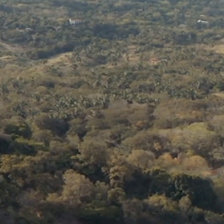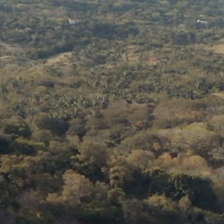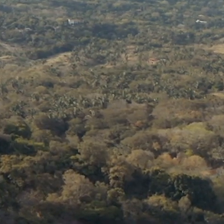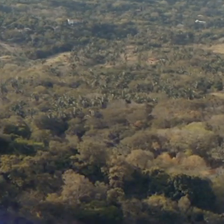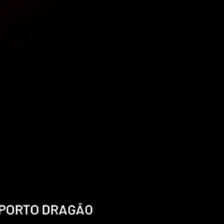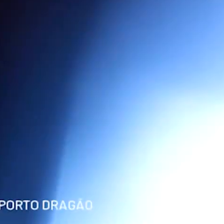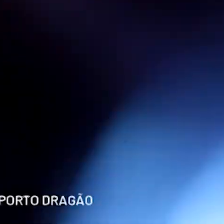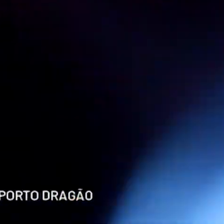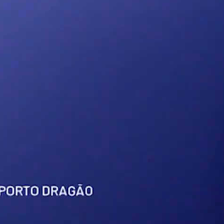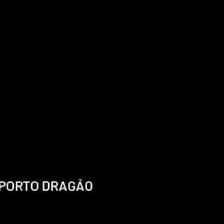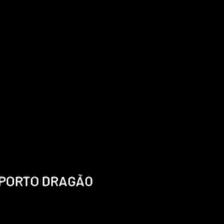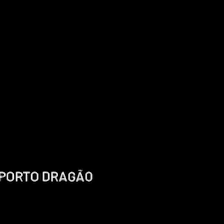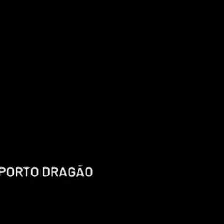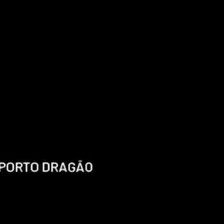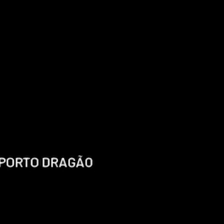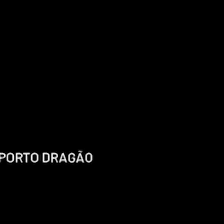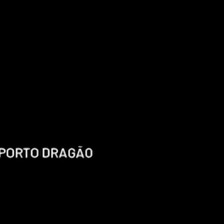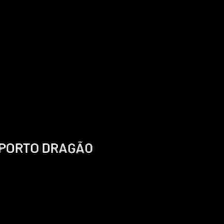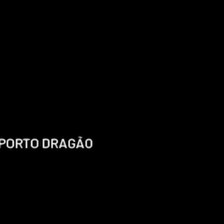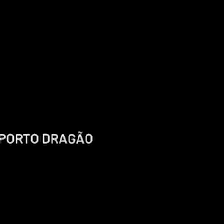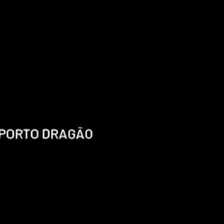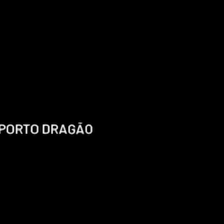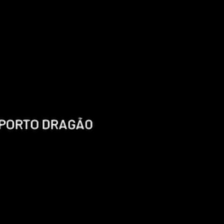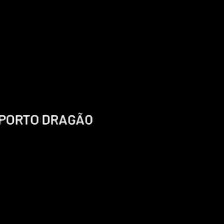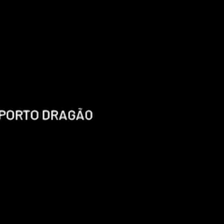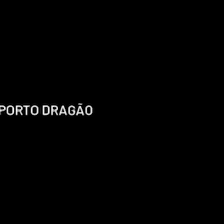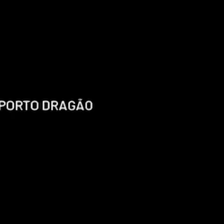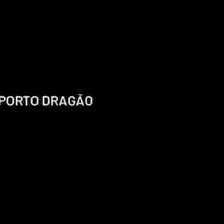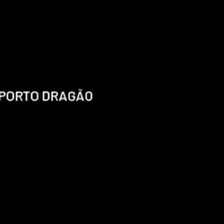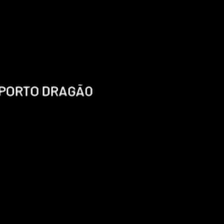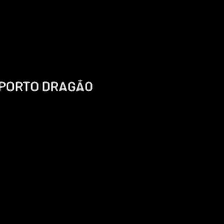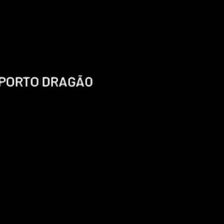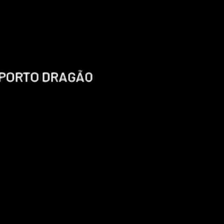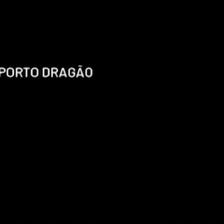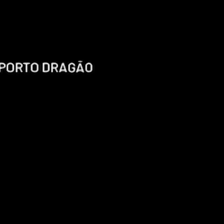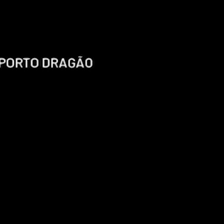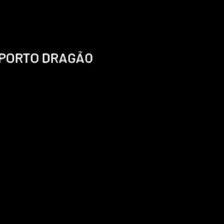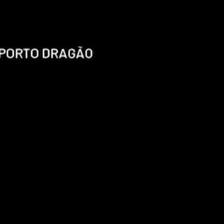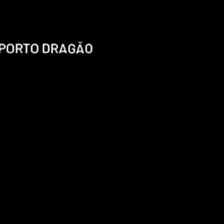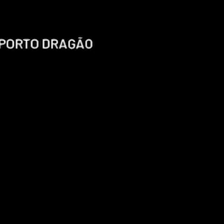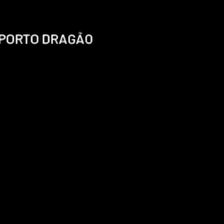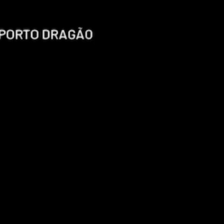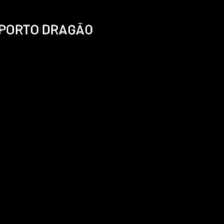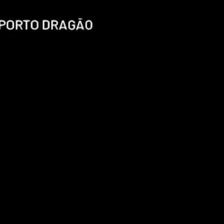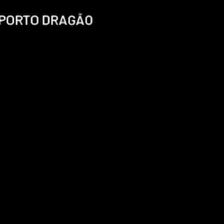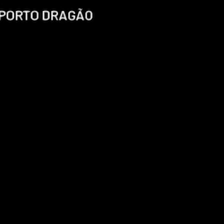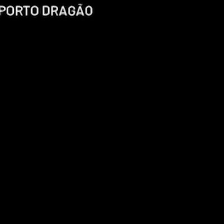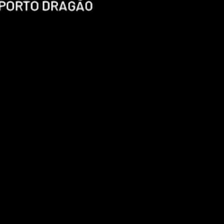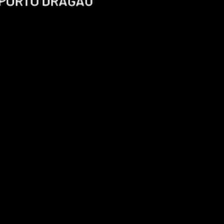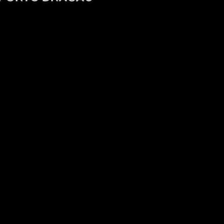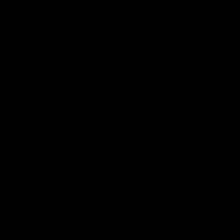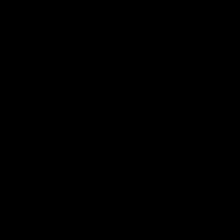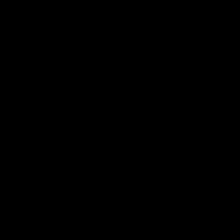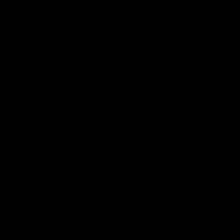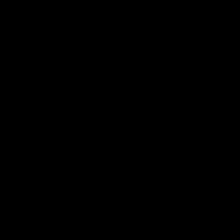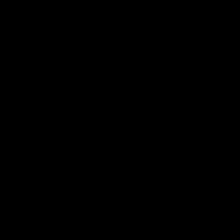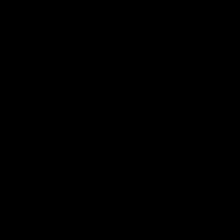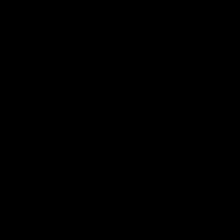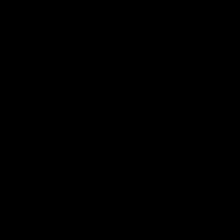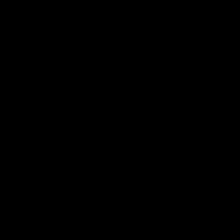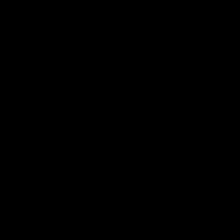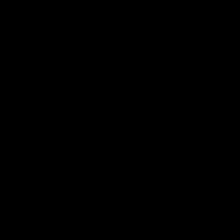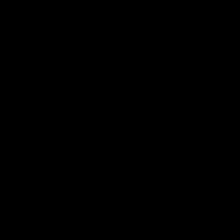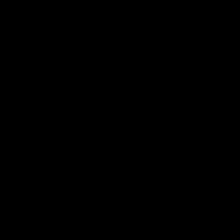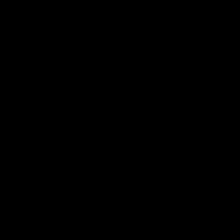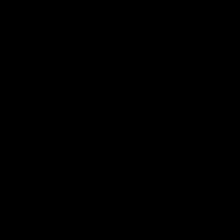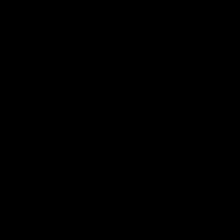próxima. Créditos resumidos. Realização: Governo do Ceará, Secretaria da Cultura do Estado do Ceará e Porto Dragão.